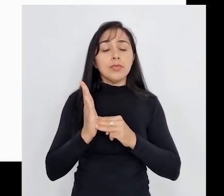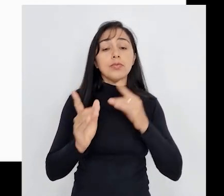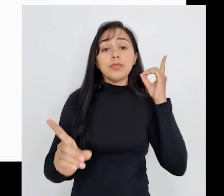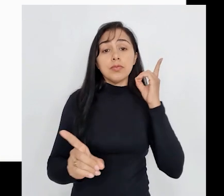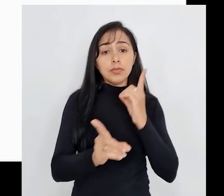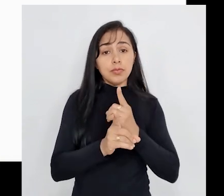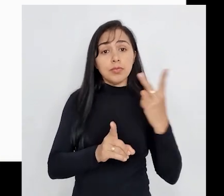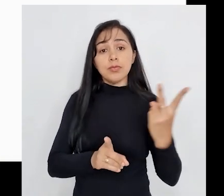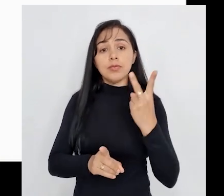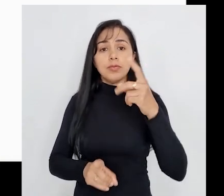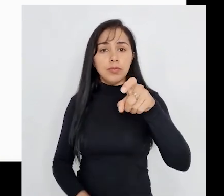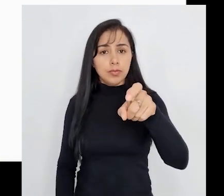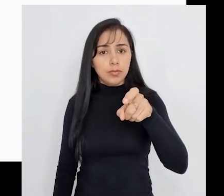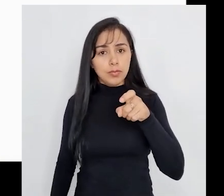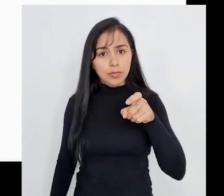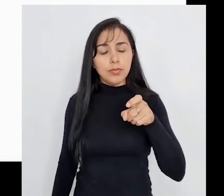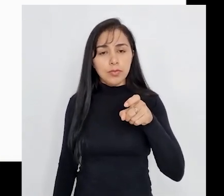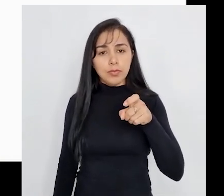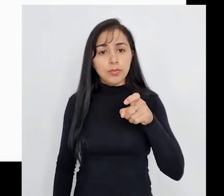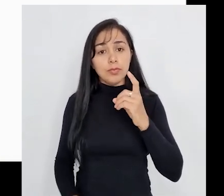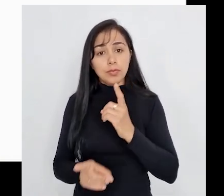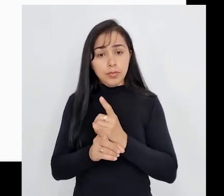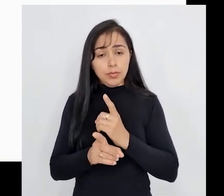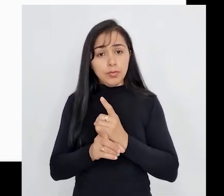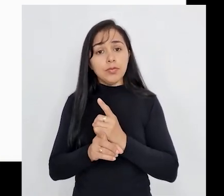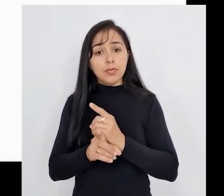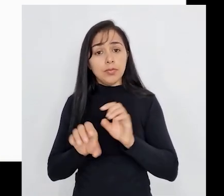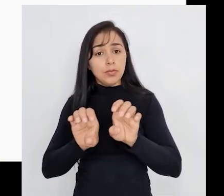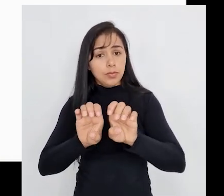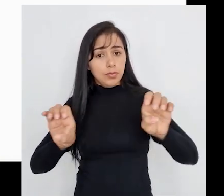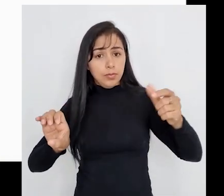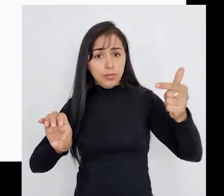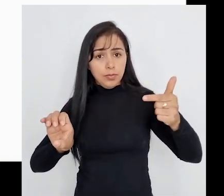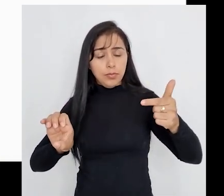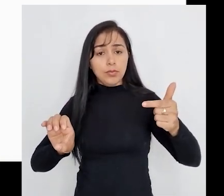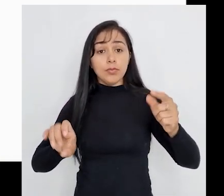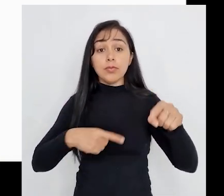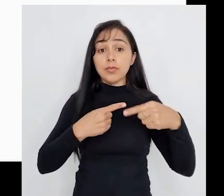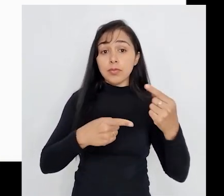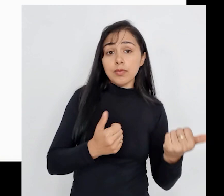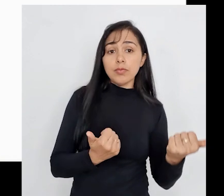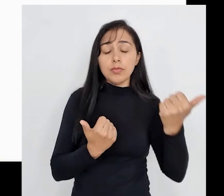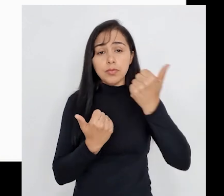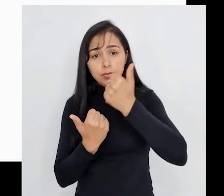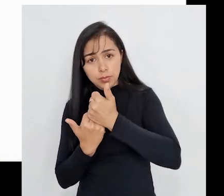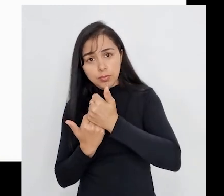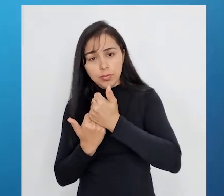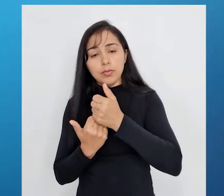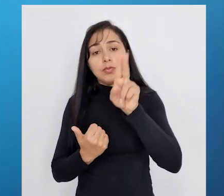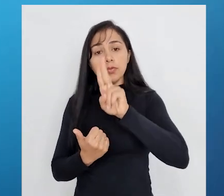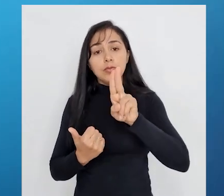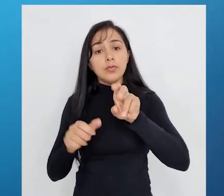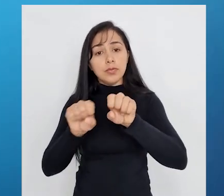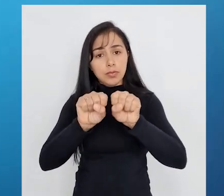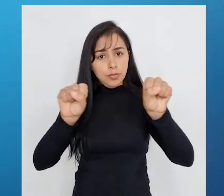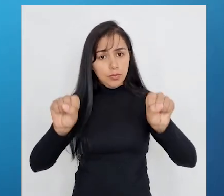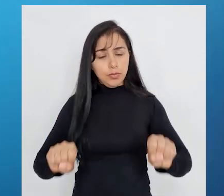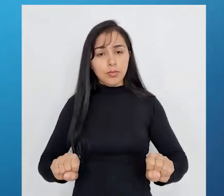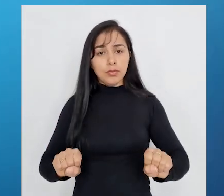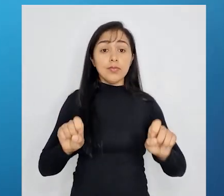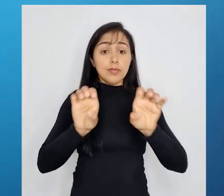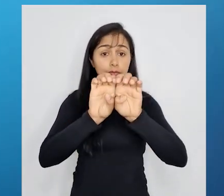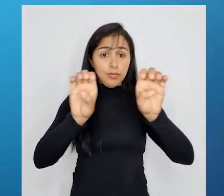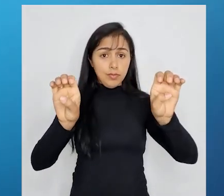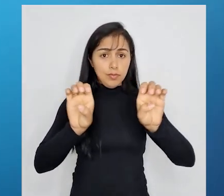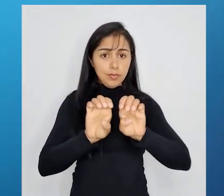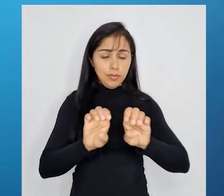satisfaz essa equação do segundo grau. Depois a gente volta para substituir no nosso sistema. Então, resolvendo aqui essa